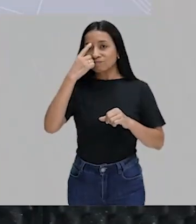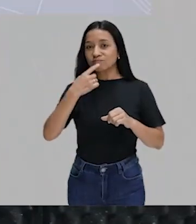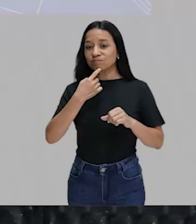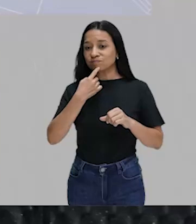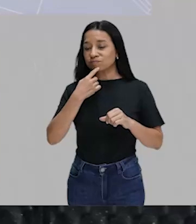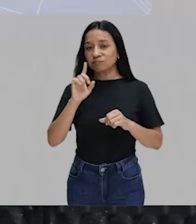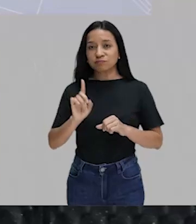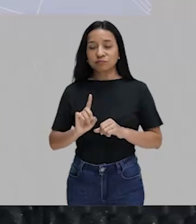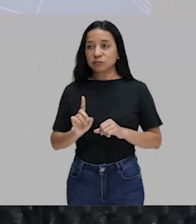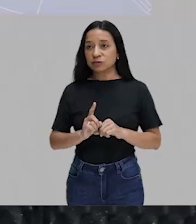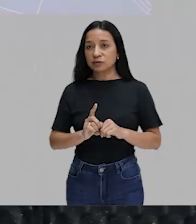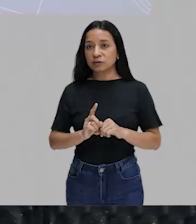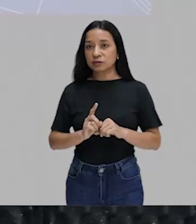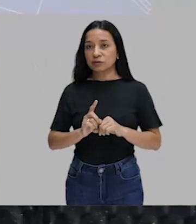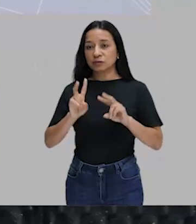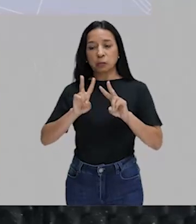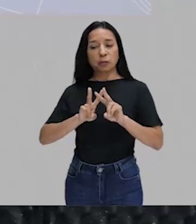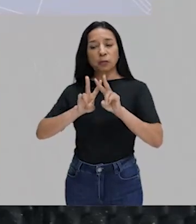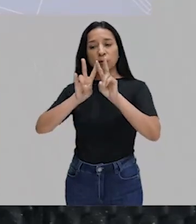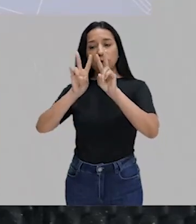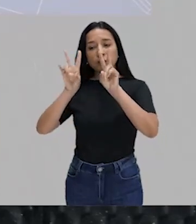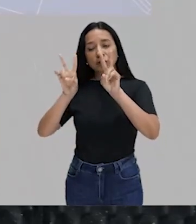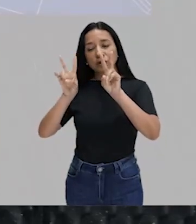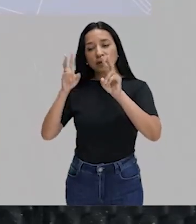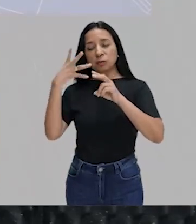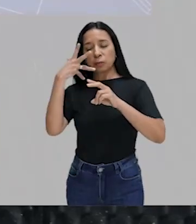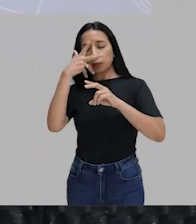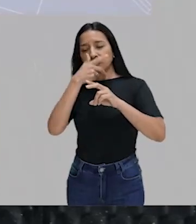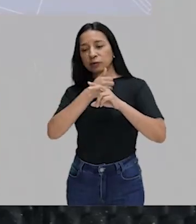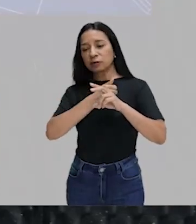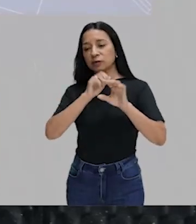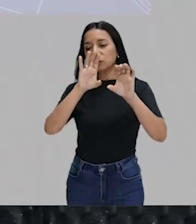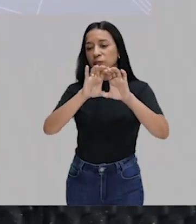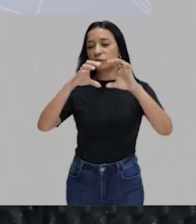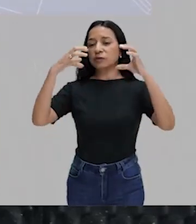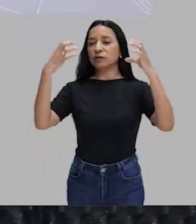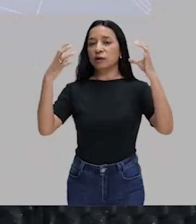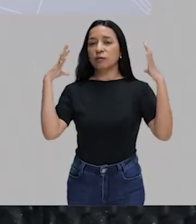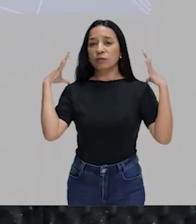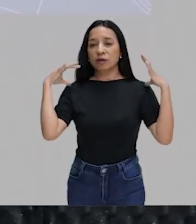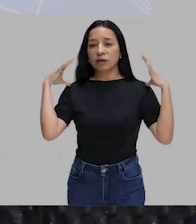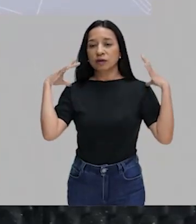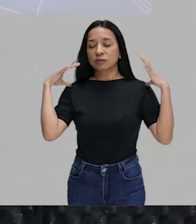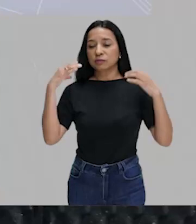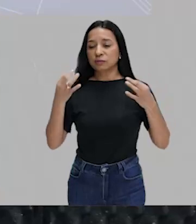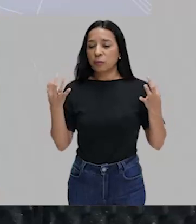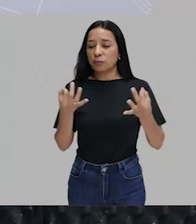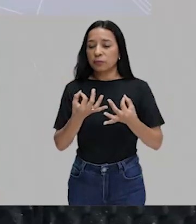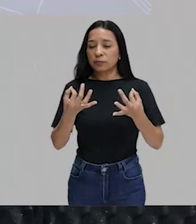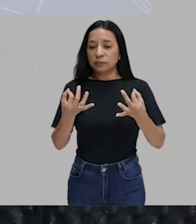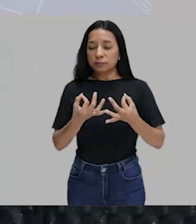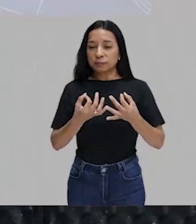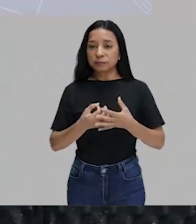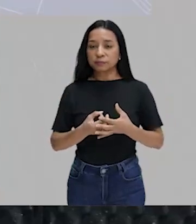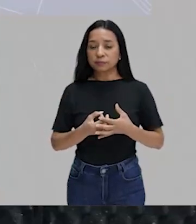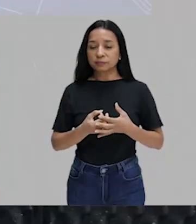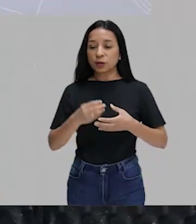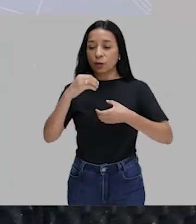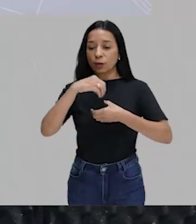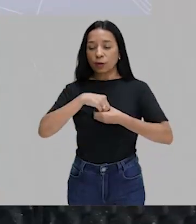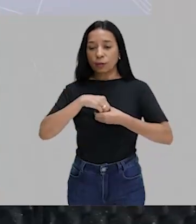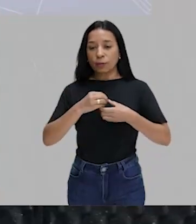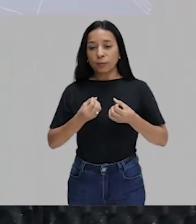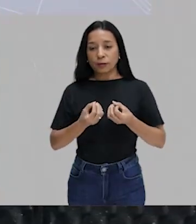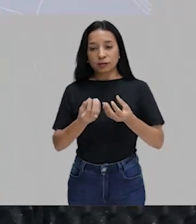o etéreo, para o céu, para o belo, para o angelical, para o delicado. Então, o parnasianismo traz